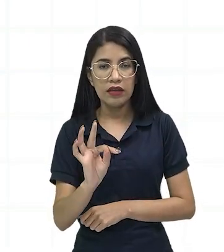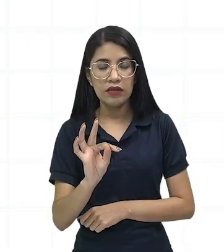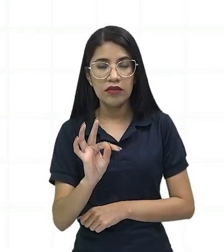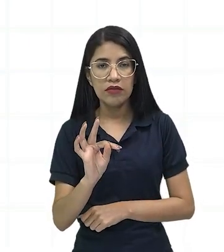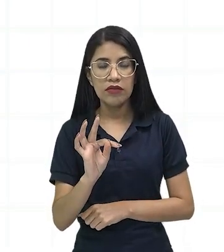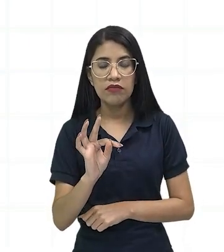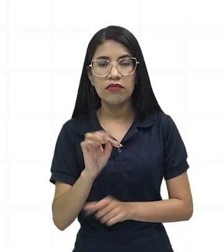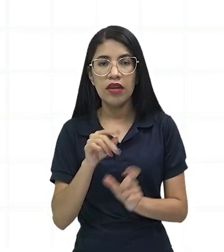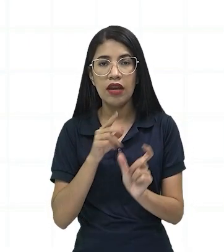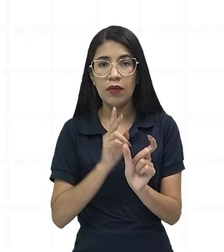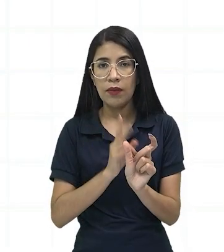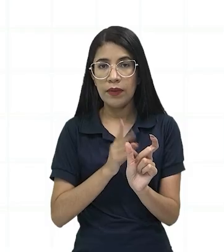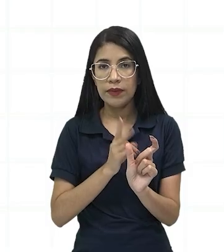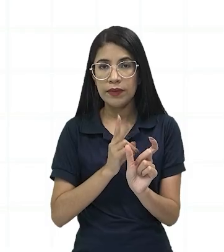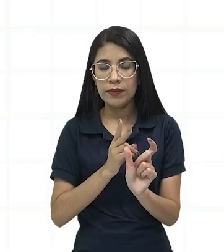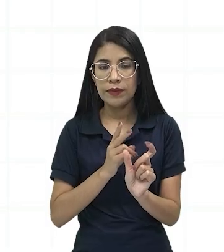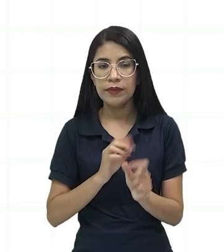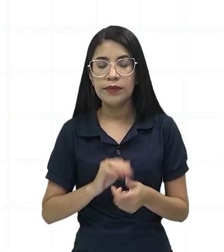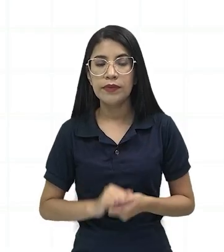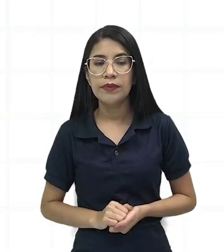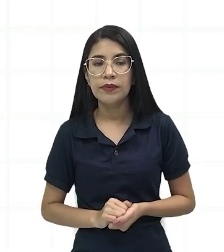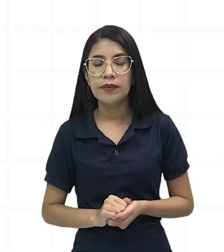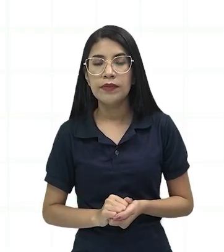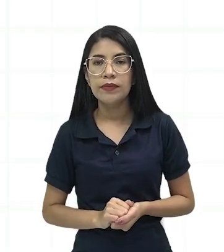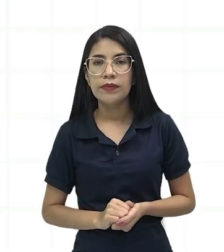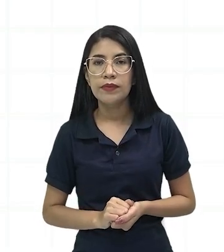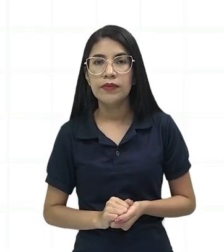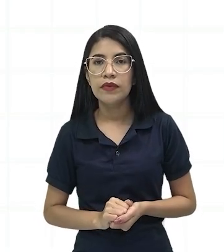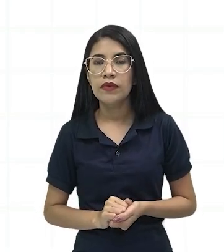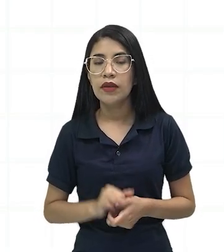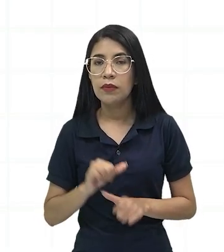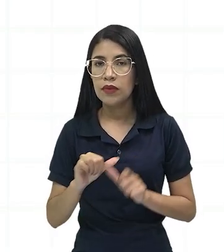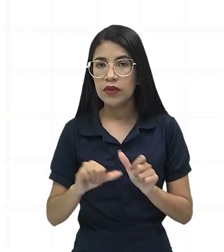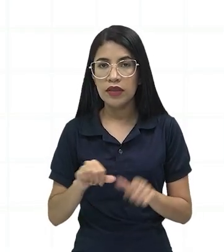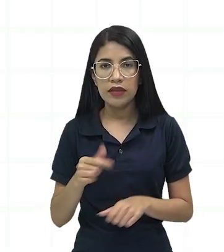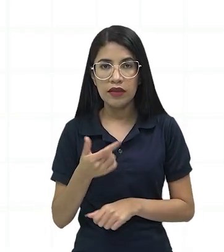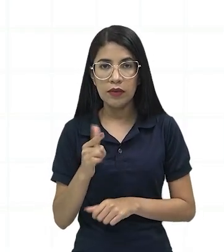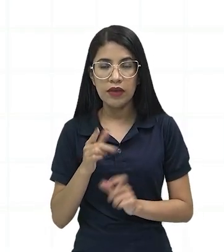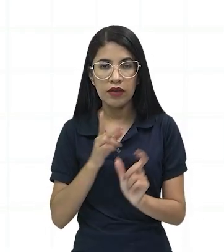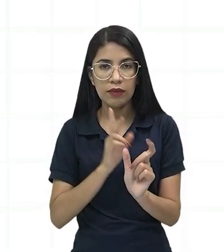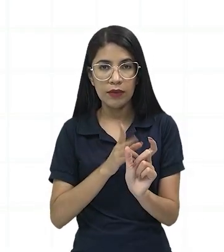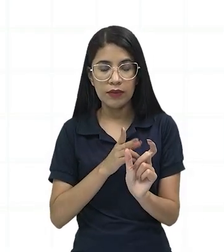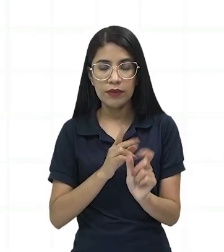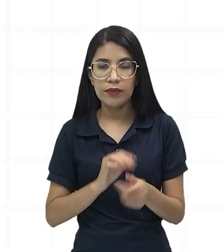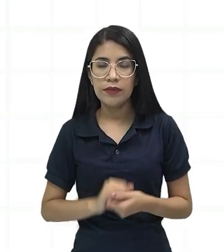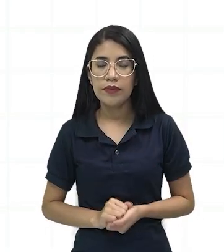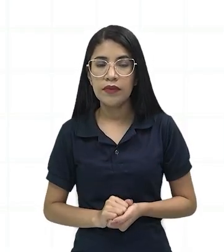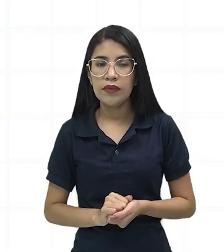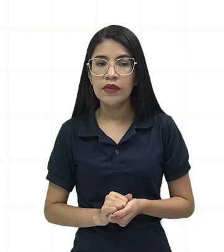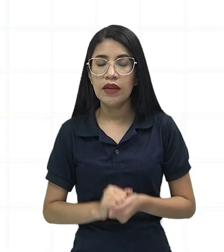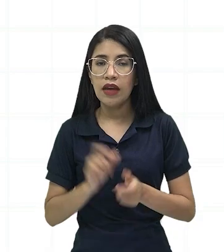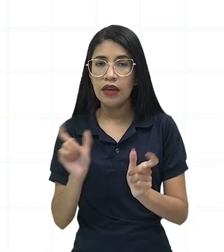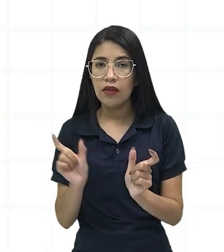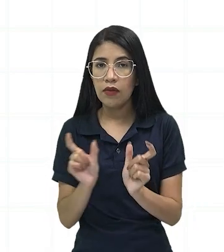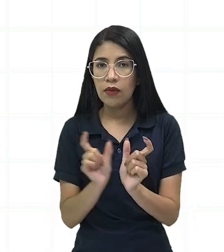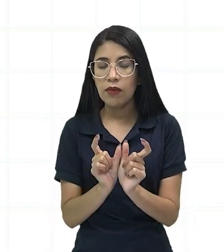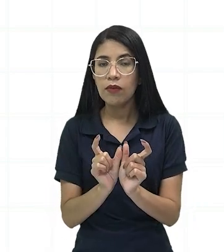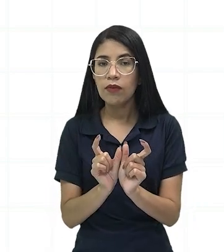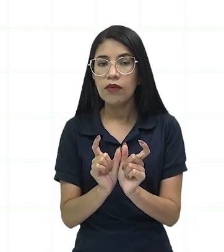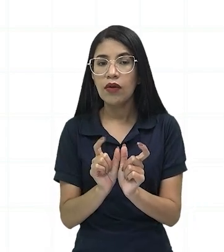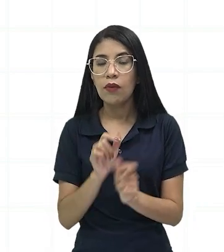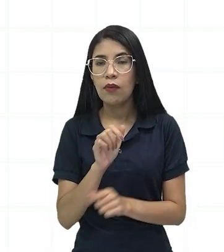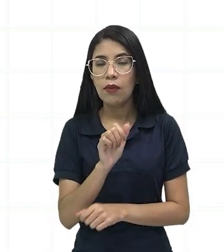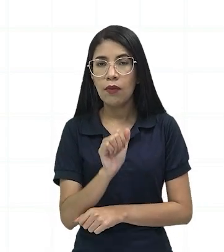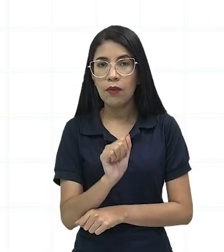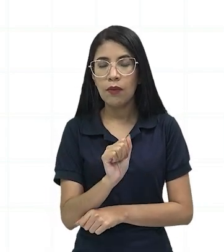estrutura verbal que não muda. Na sequência, se juntando a ele, eu